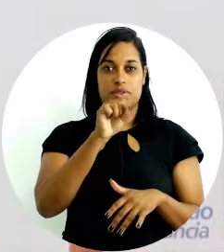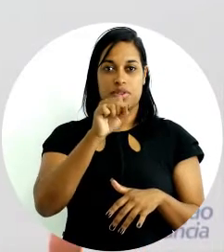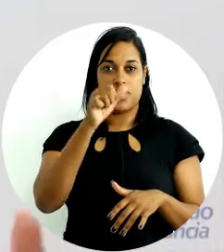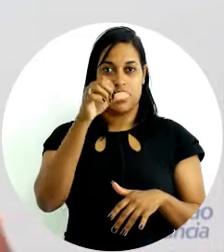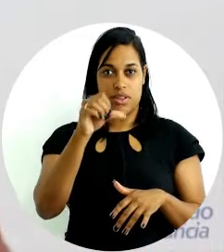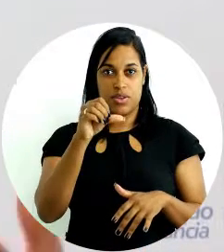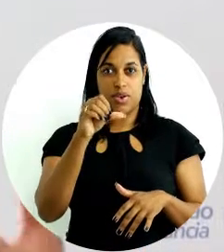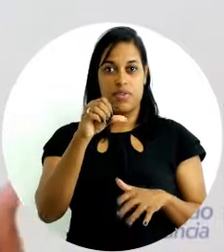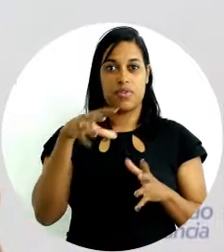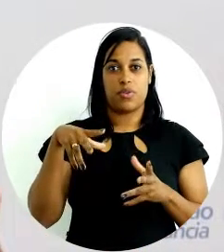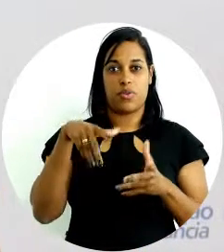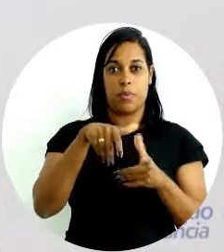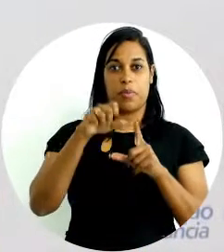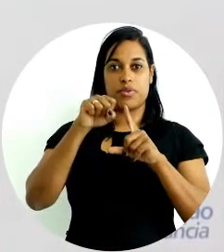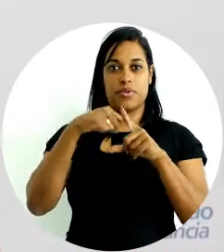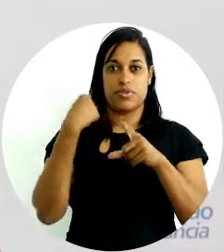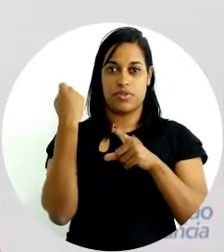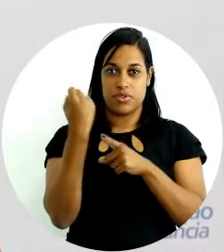capitalista,